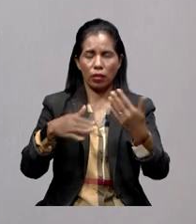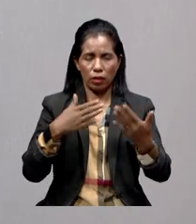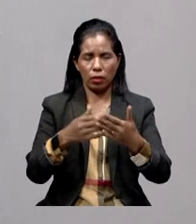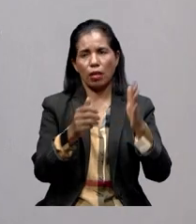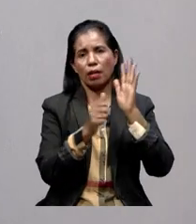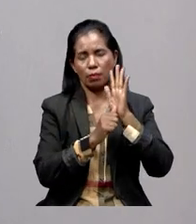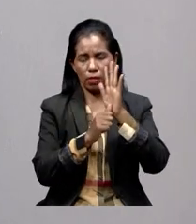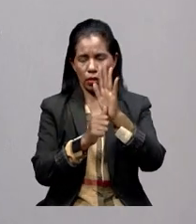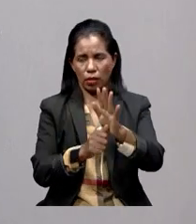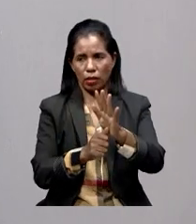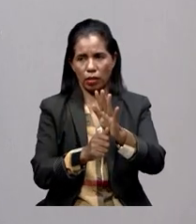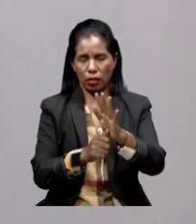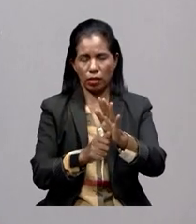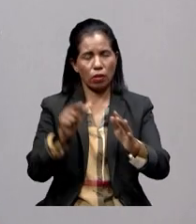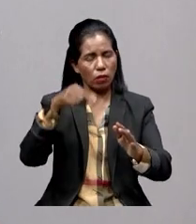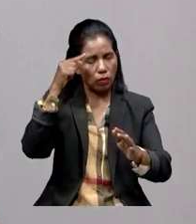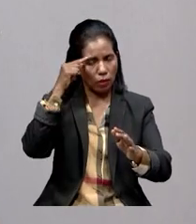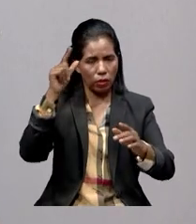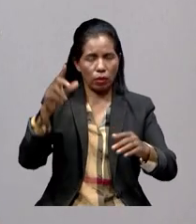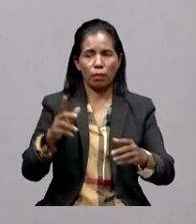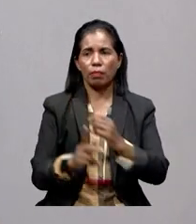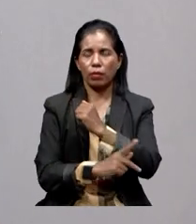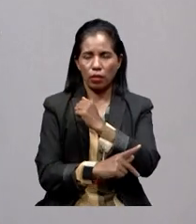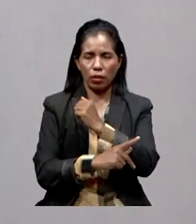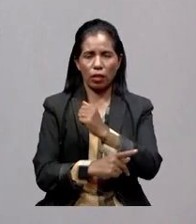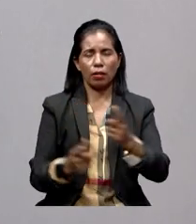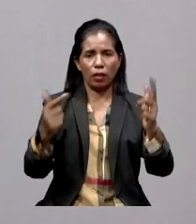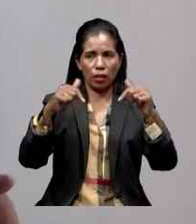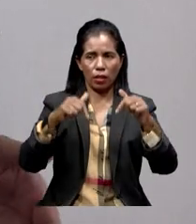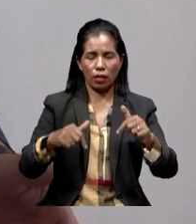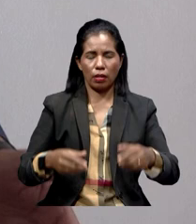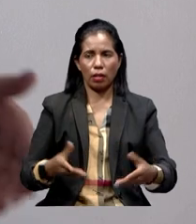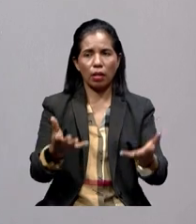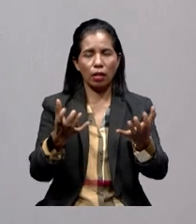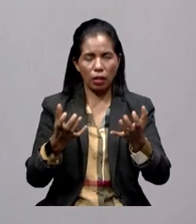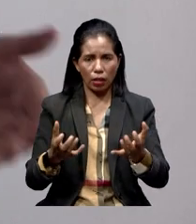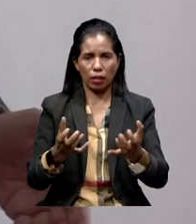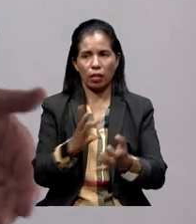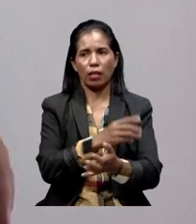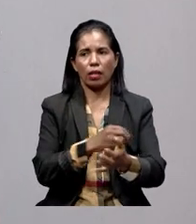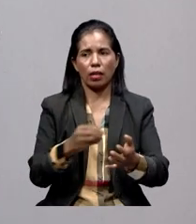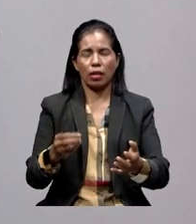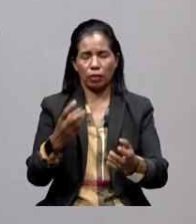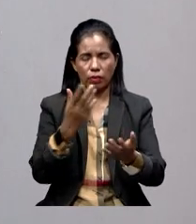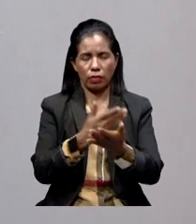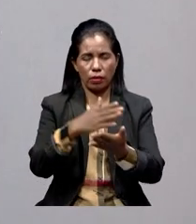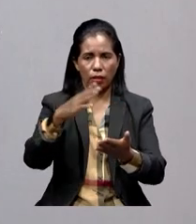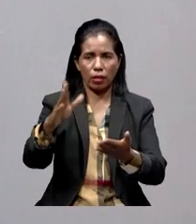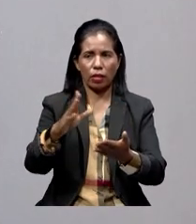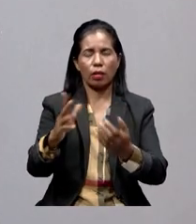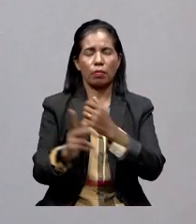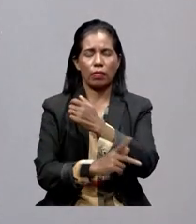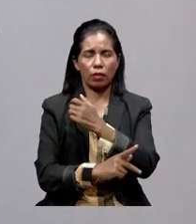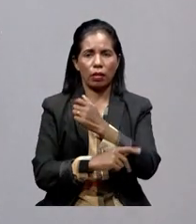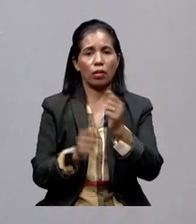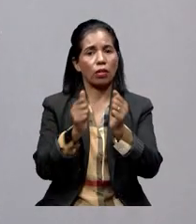representar o governo português, mas obviamente que me interessa por tudo aquilo que pode acontecer entre Portugal